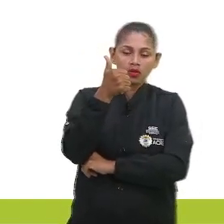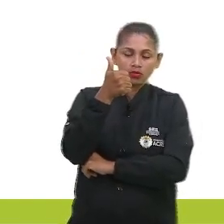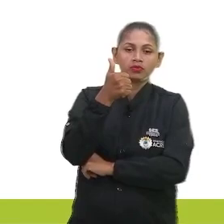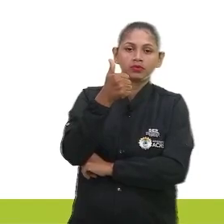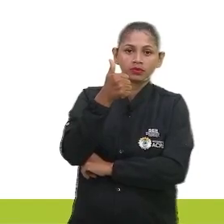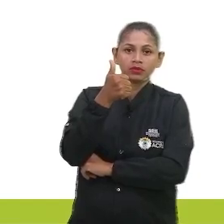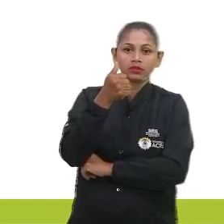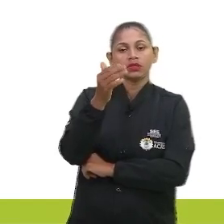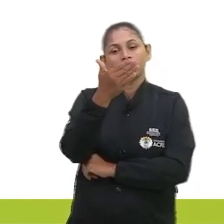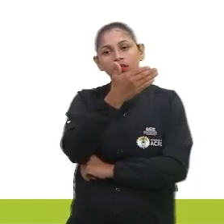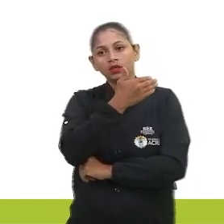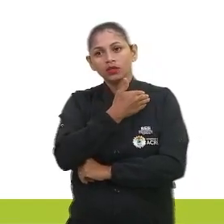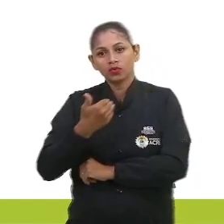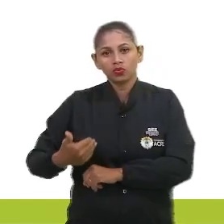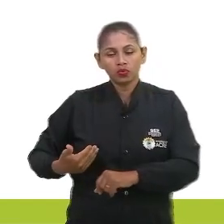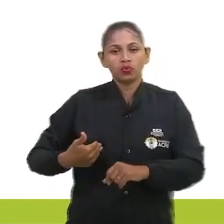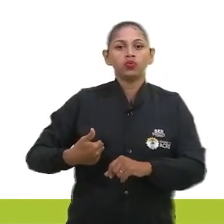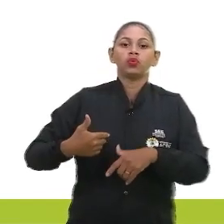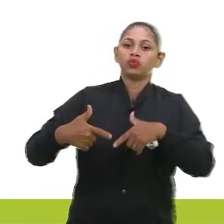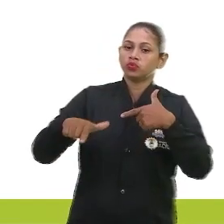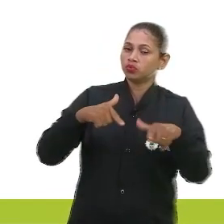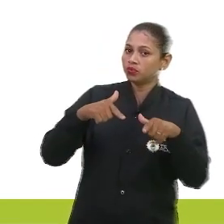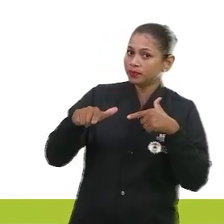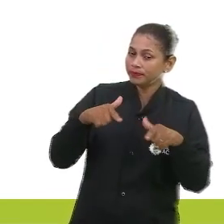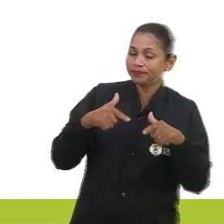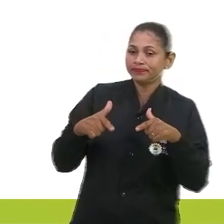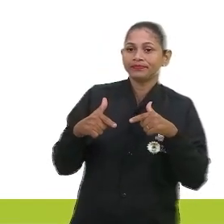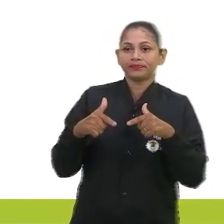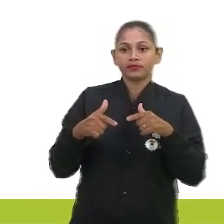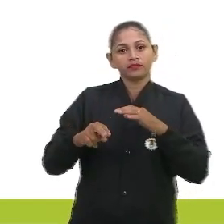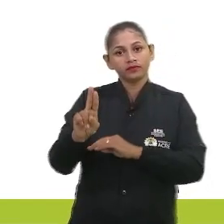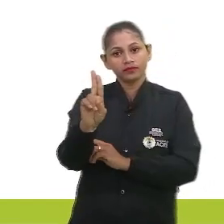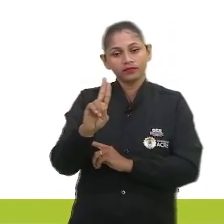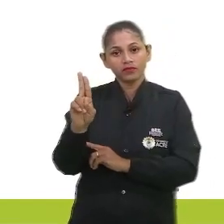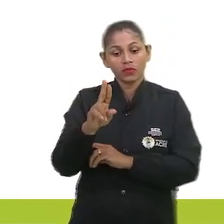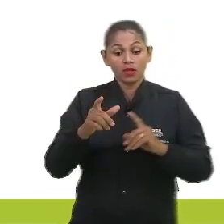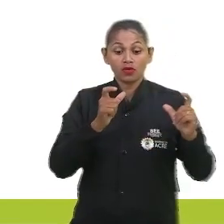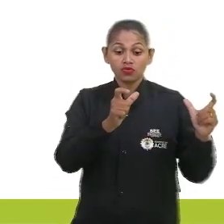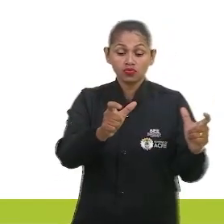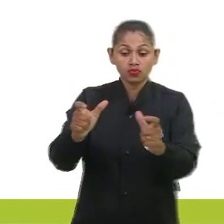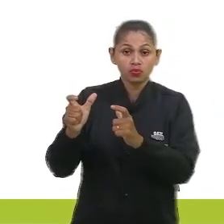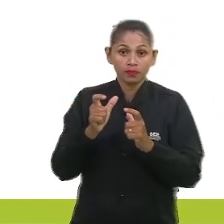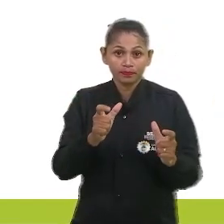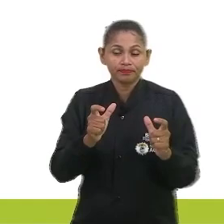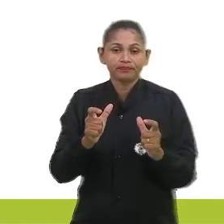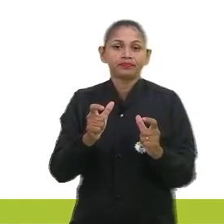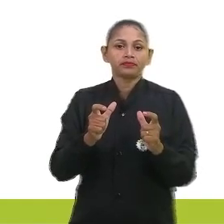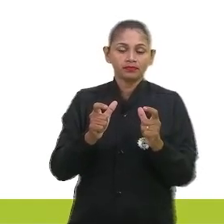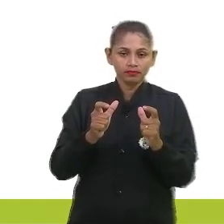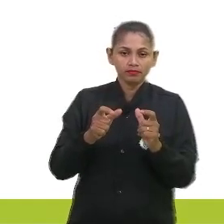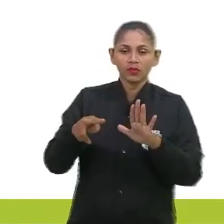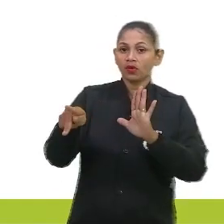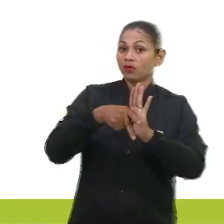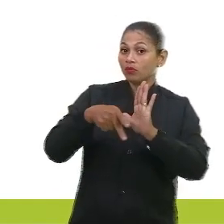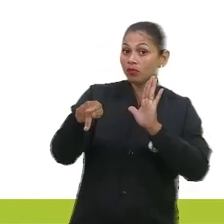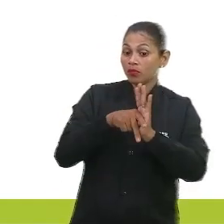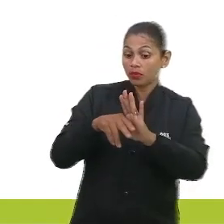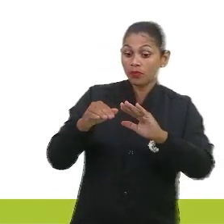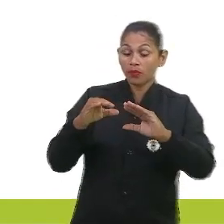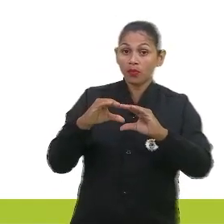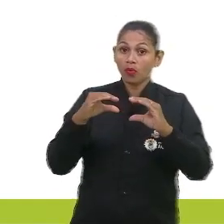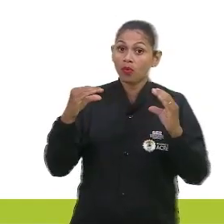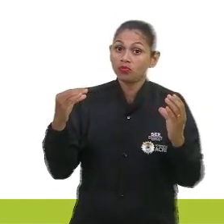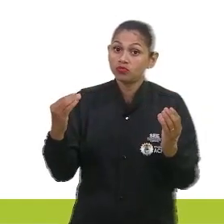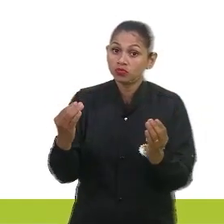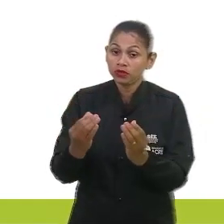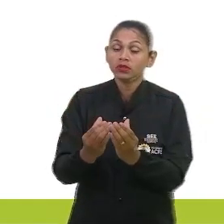públicos, os jornais de bairro, né, que vão utilizar esses espaços, esses canais, para que a própria comunidade,